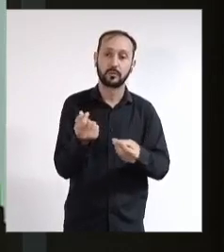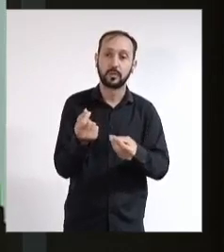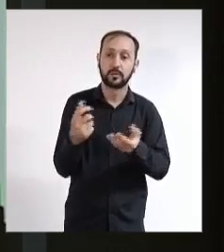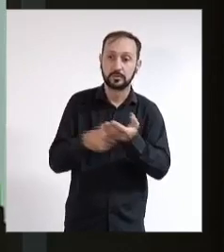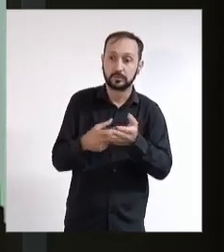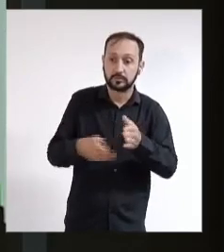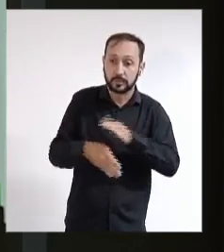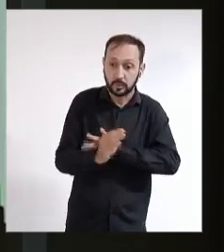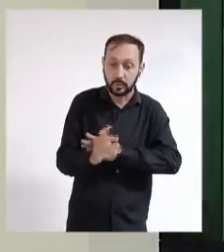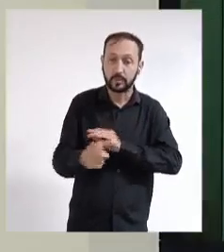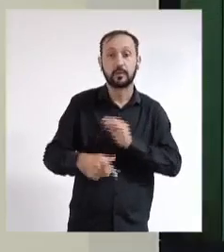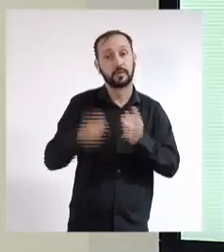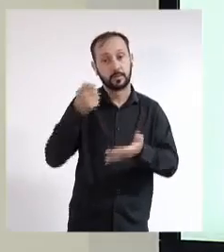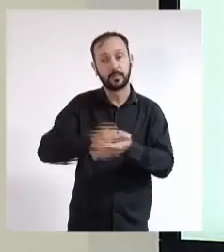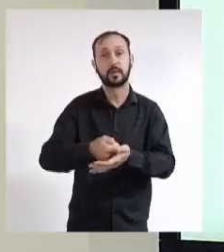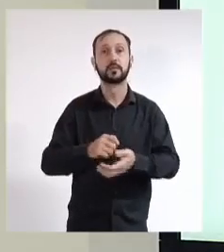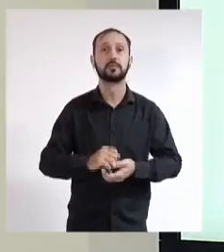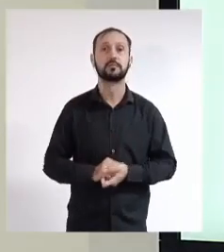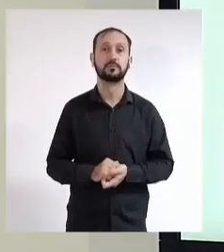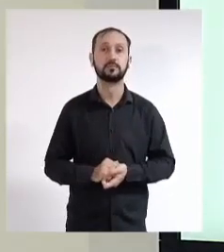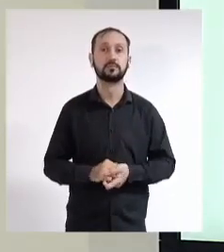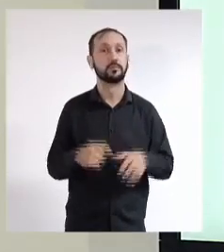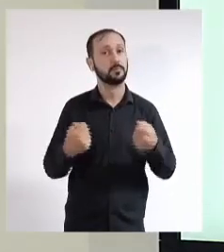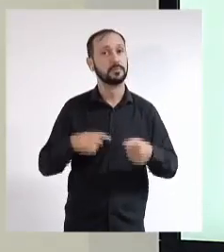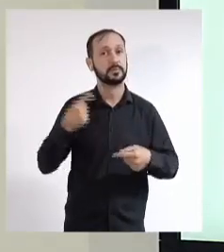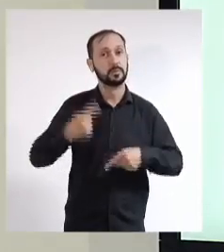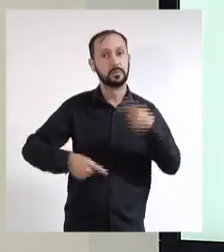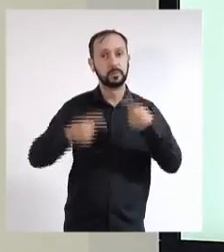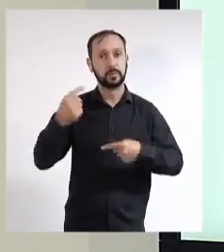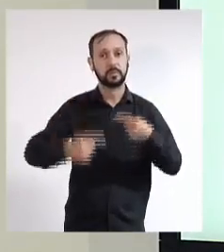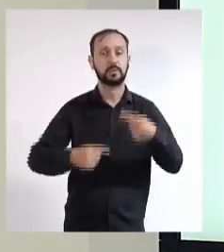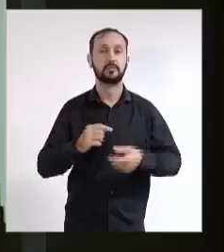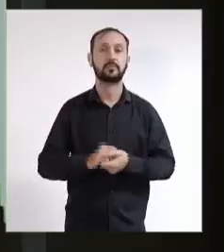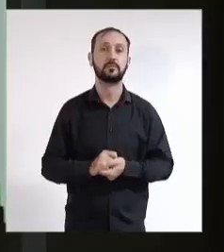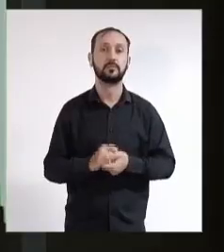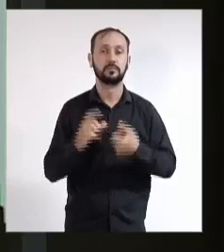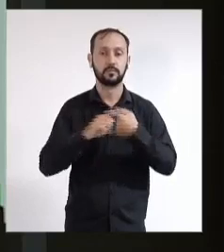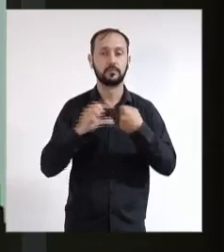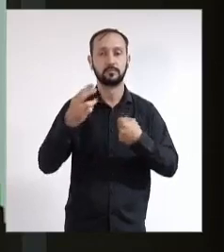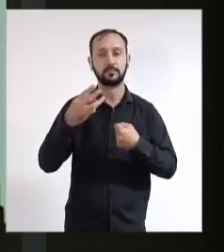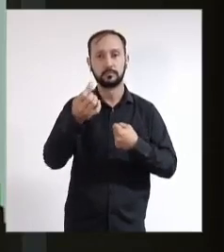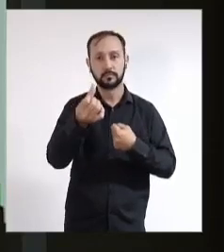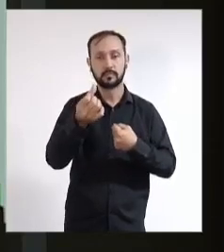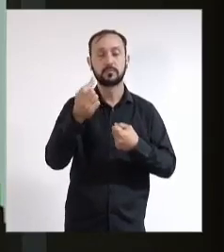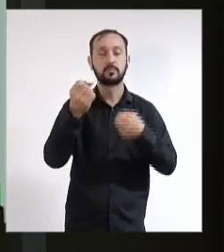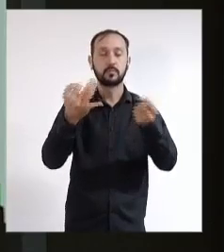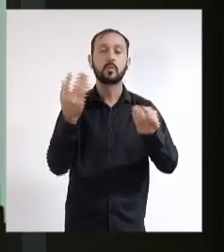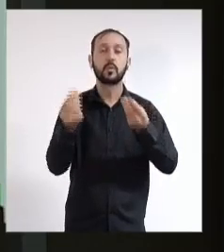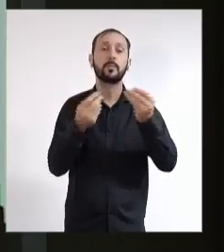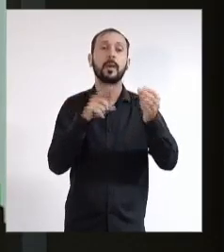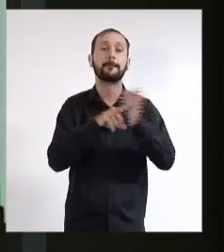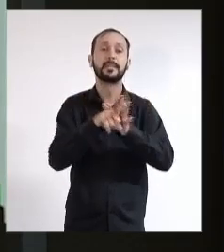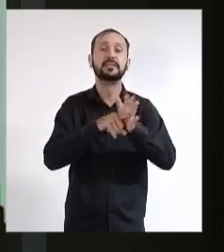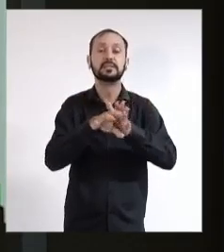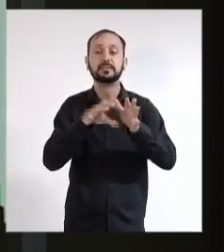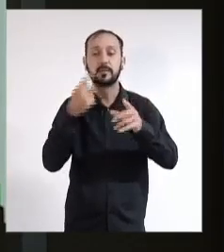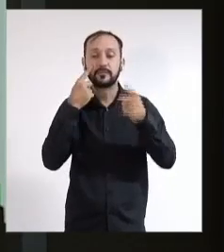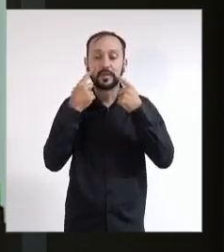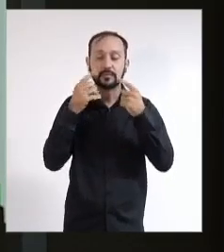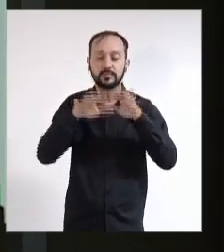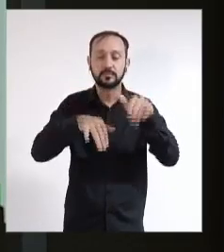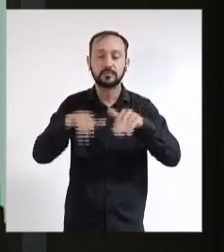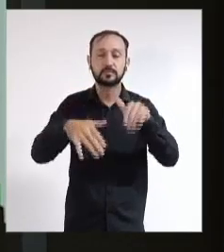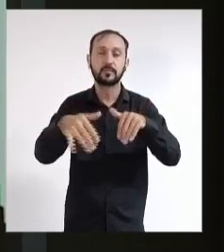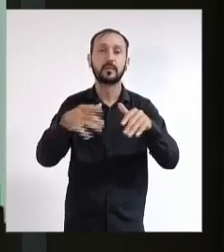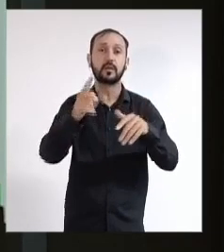conservação não precisa ser discutido isso tudo artigo 36 fala do licenciamento é aquilo que o doutor